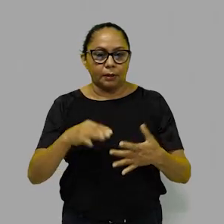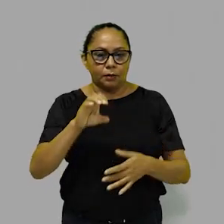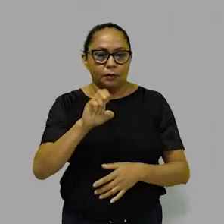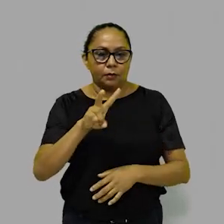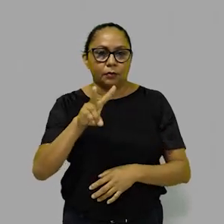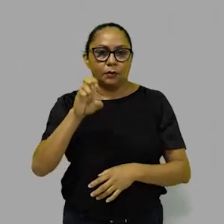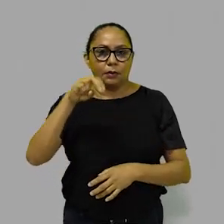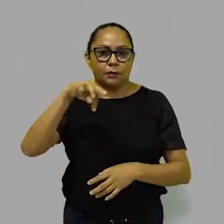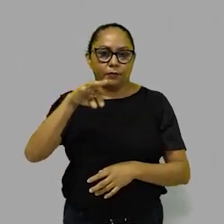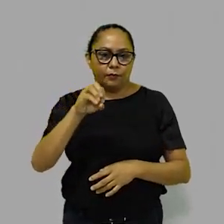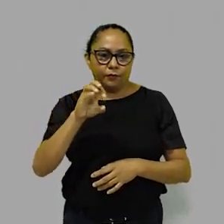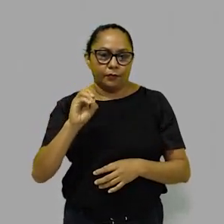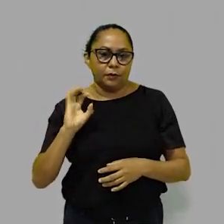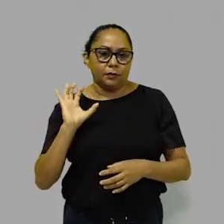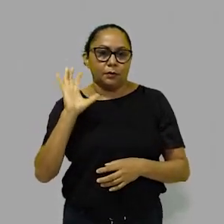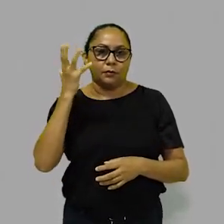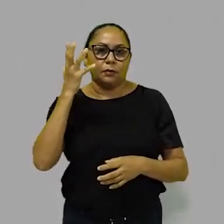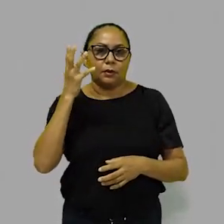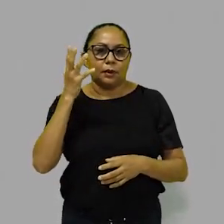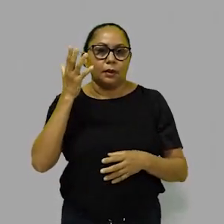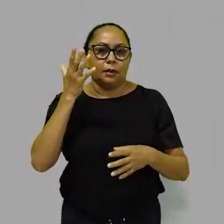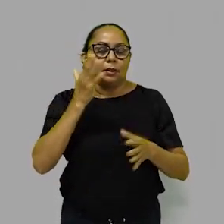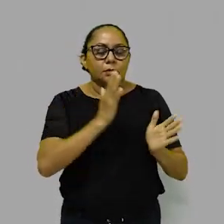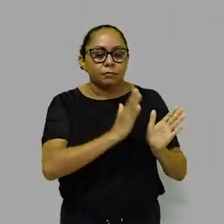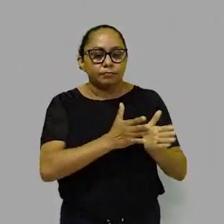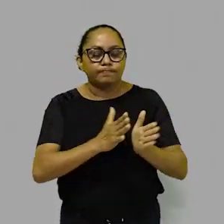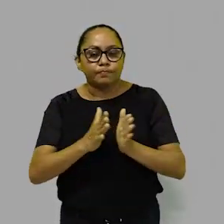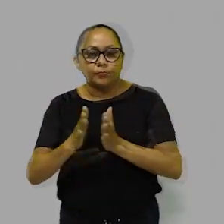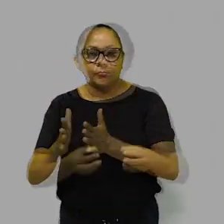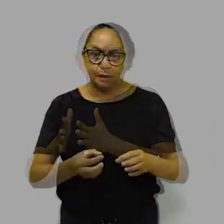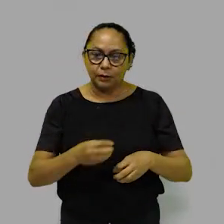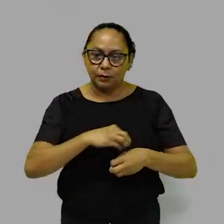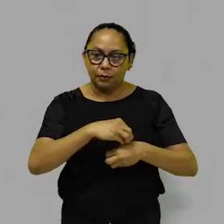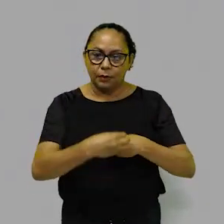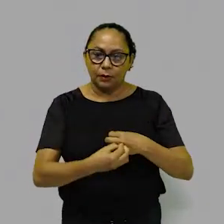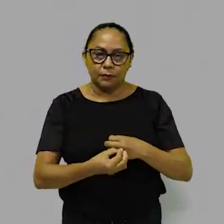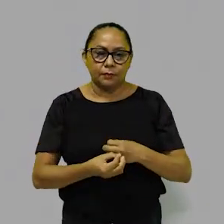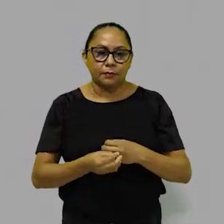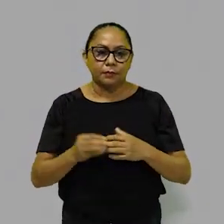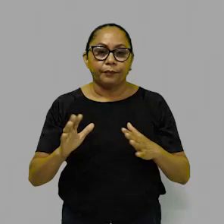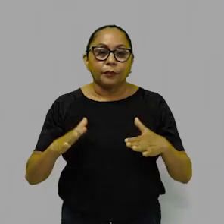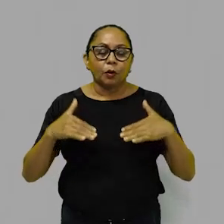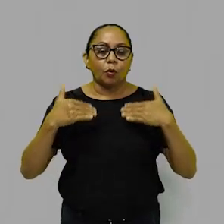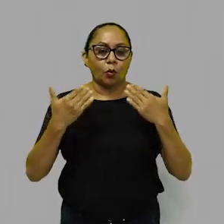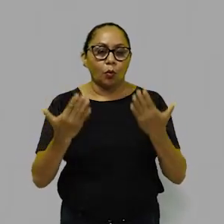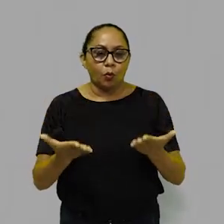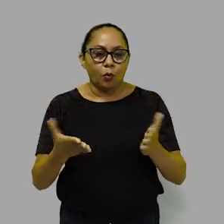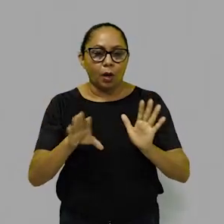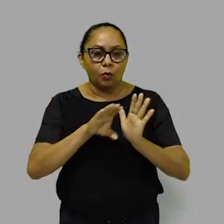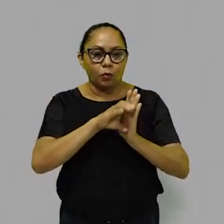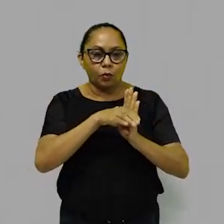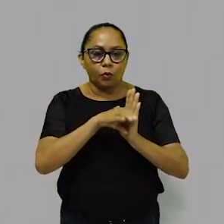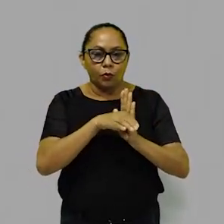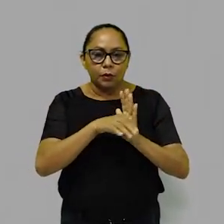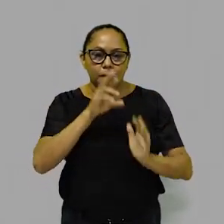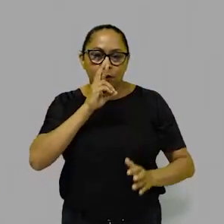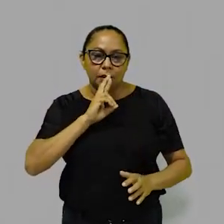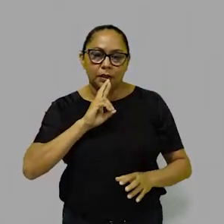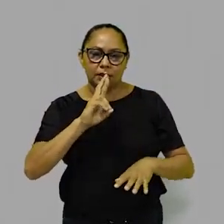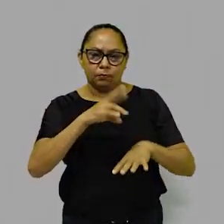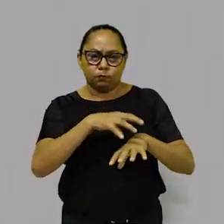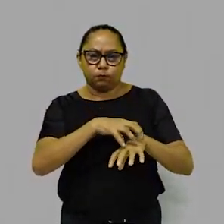ocorrem durante o processo inflamatório. Ok, pessoal? Qual é o conceito de